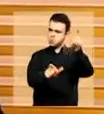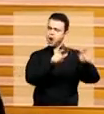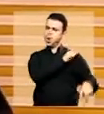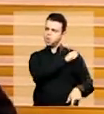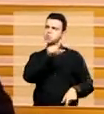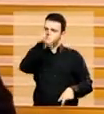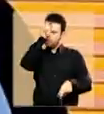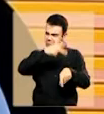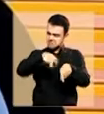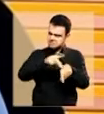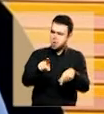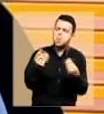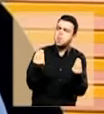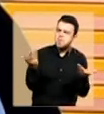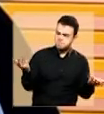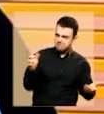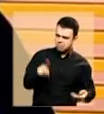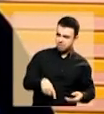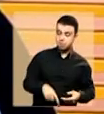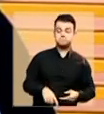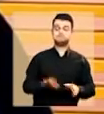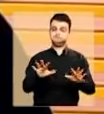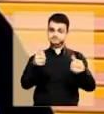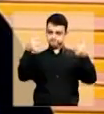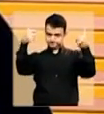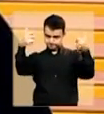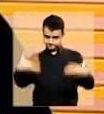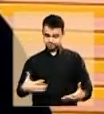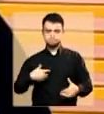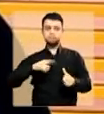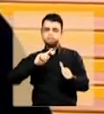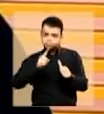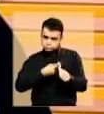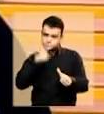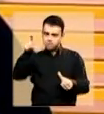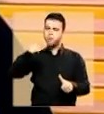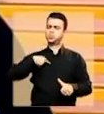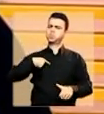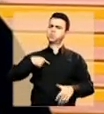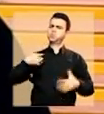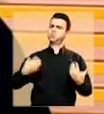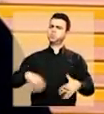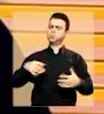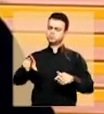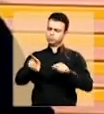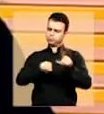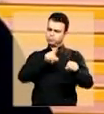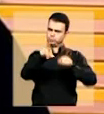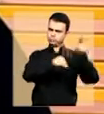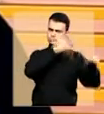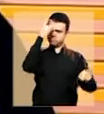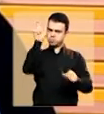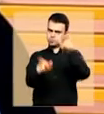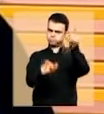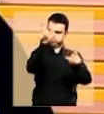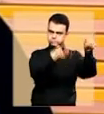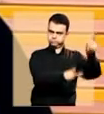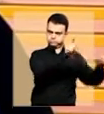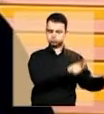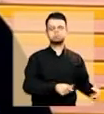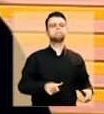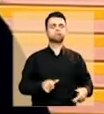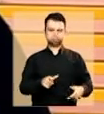oferta? Como é que funciona isso aí? O Rotary tem um processo de seleção bem rigoroso, né? Então, o candidato que se inscreve, ele